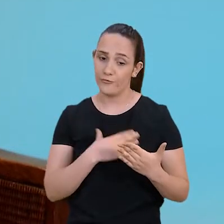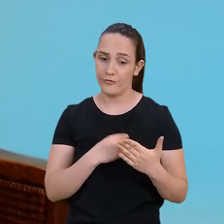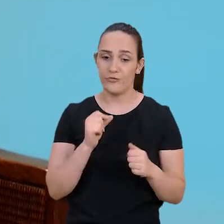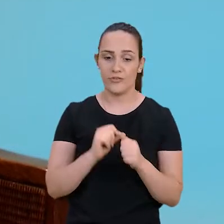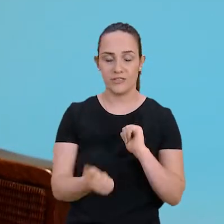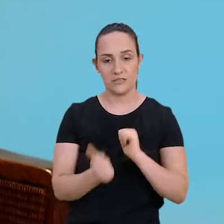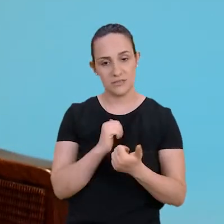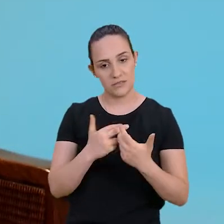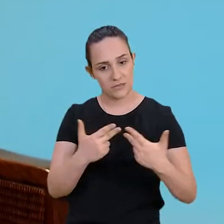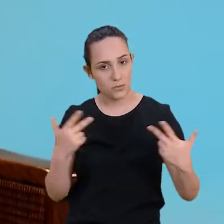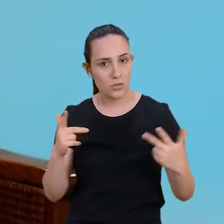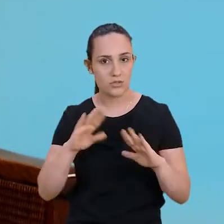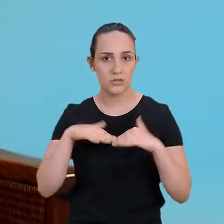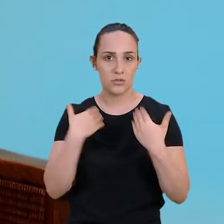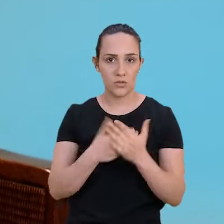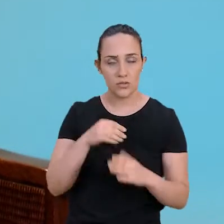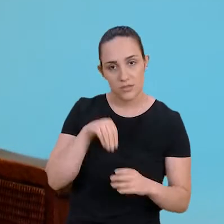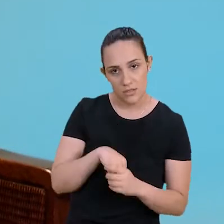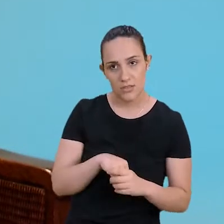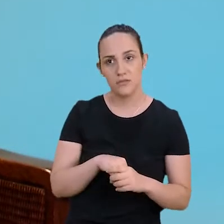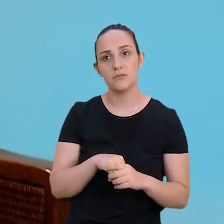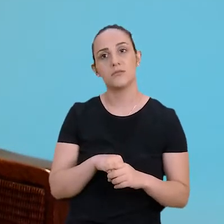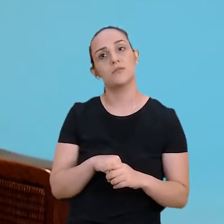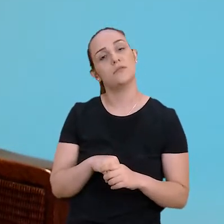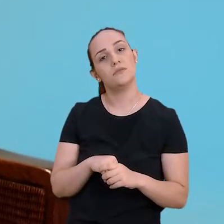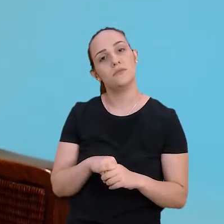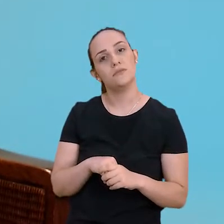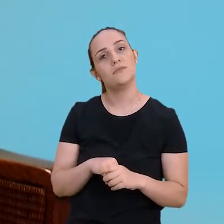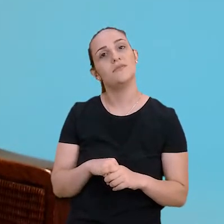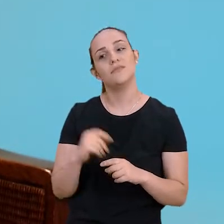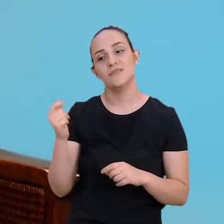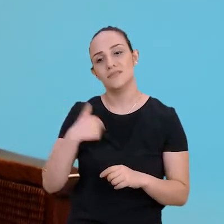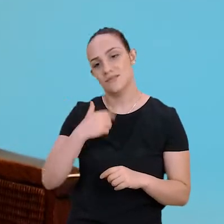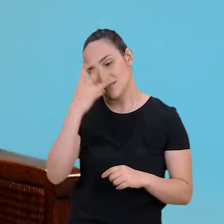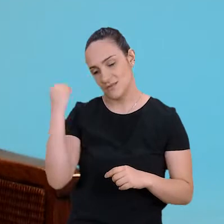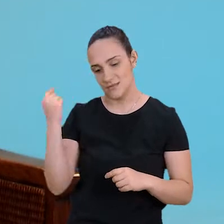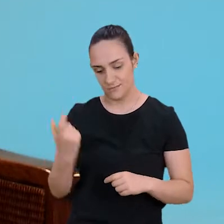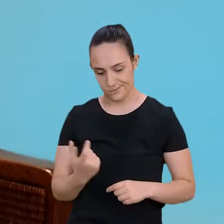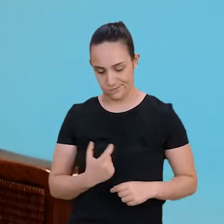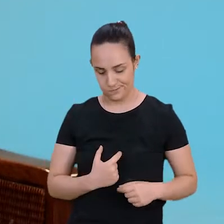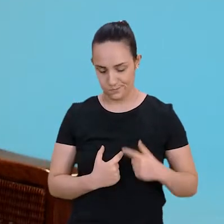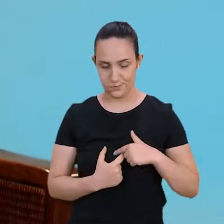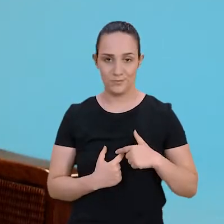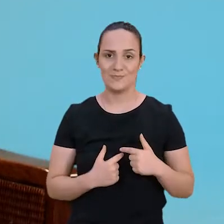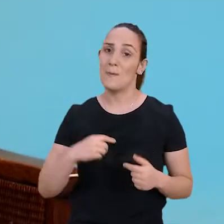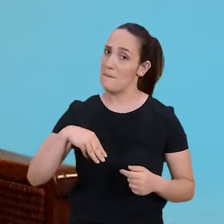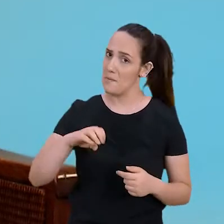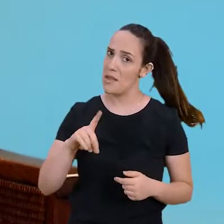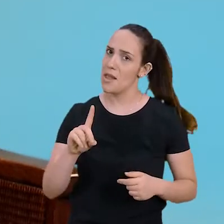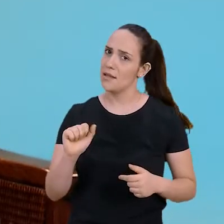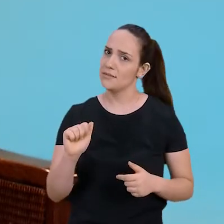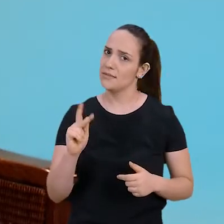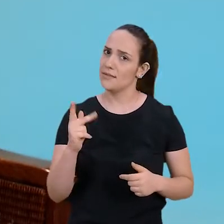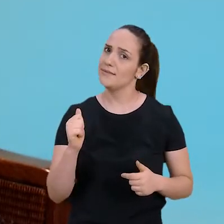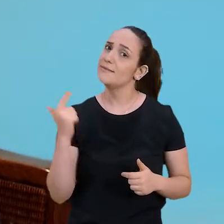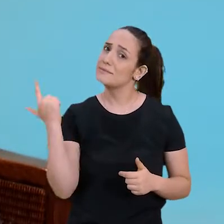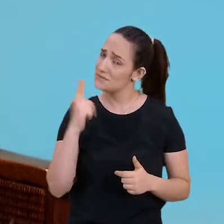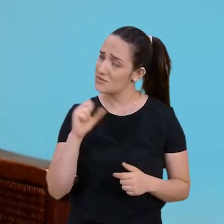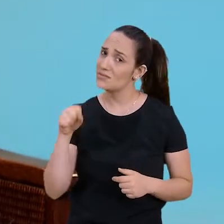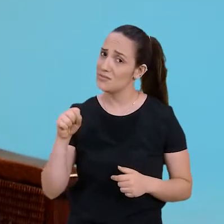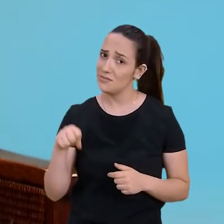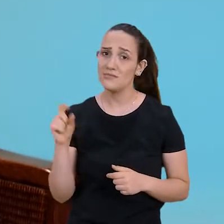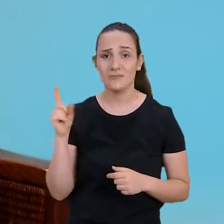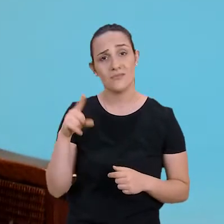escola, todo mundo gosta, ele ganhou medalha, até inclusive esqueci de trazer as medalhas dele. E assim, mudou